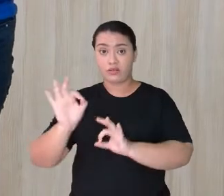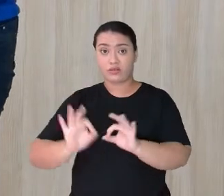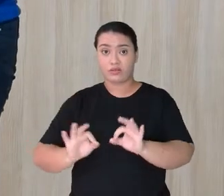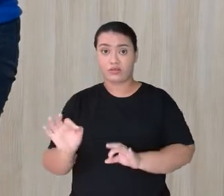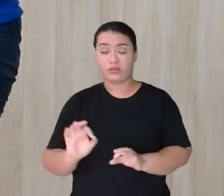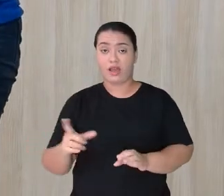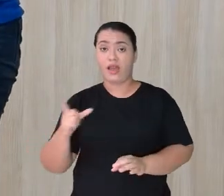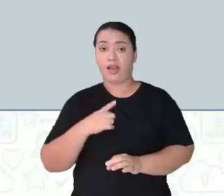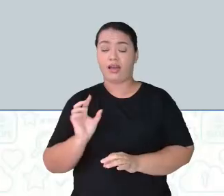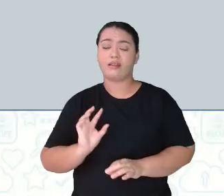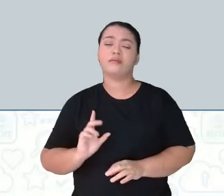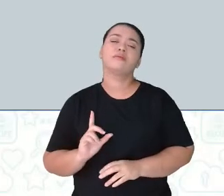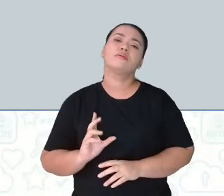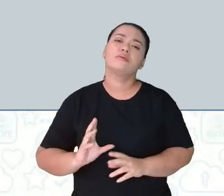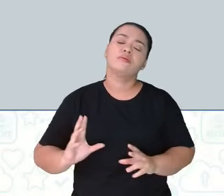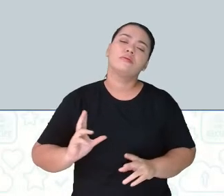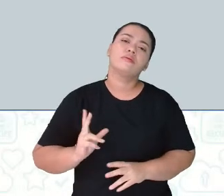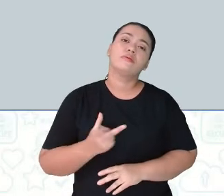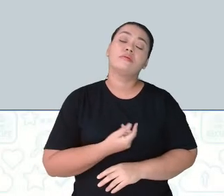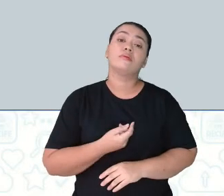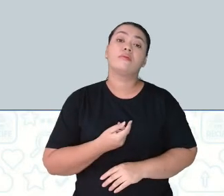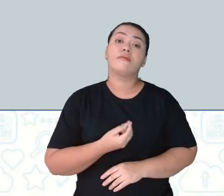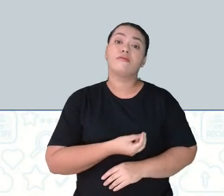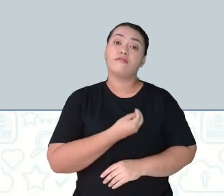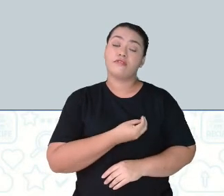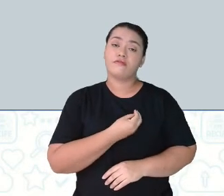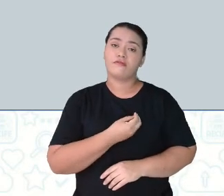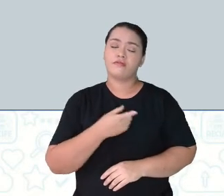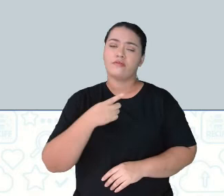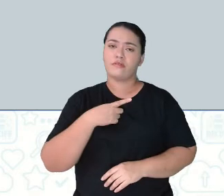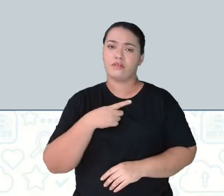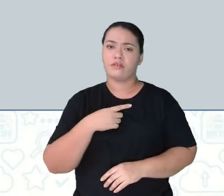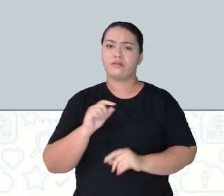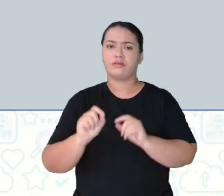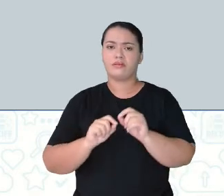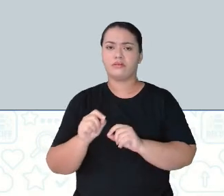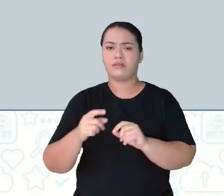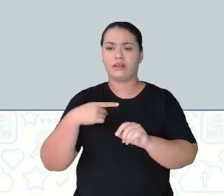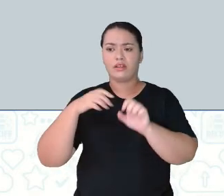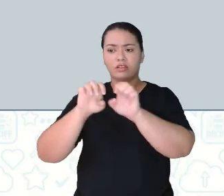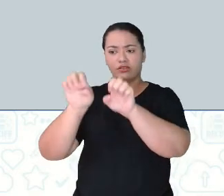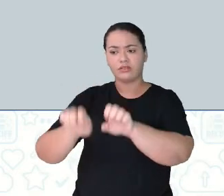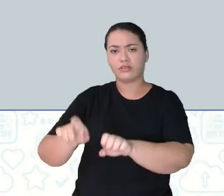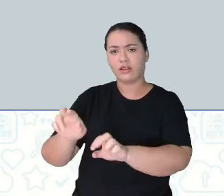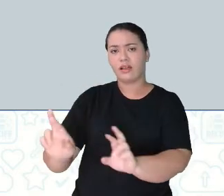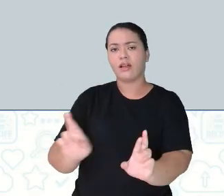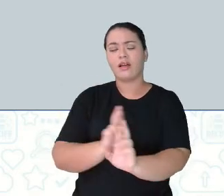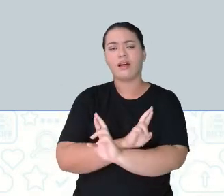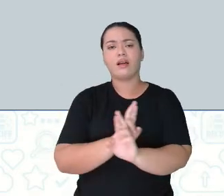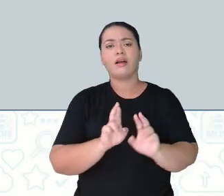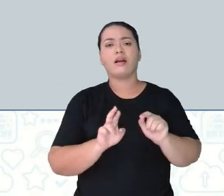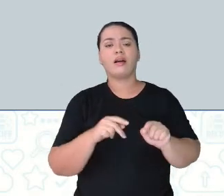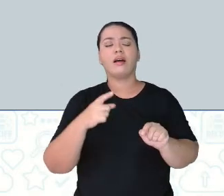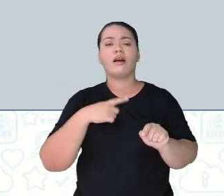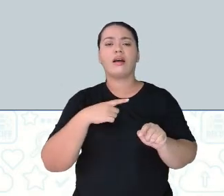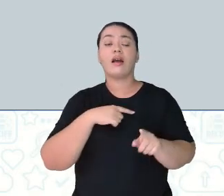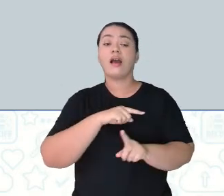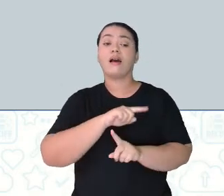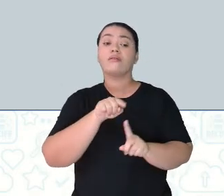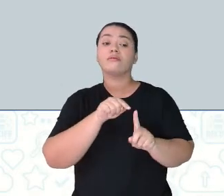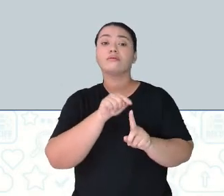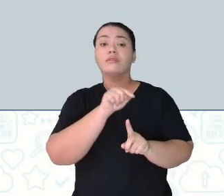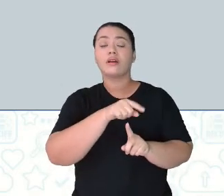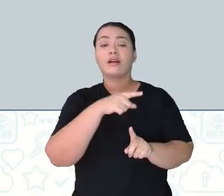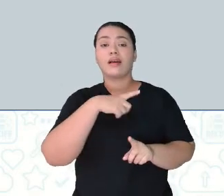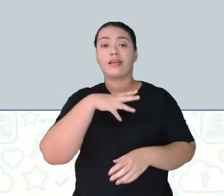seres vivos, né, a estrutura ela está estritamente, ela vai estar relacionada à função que exerce no corpo.